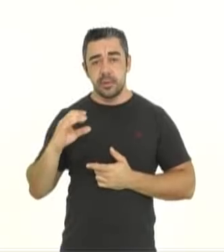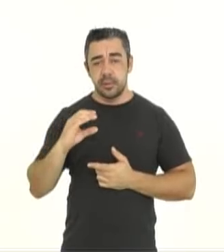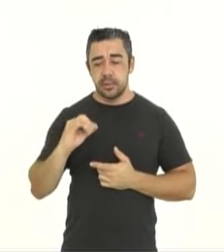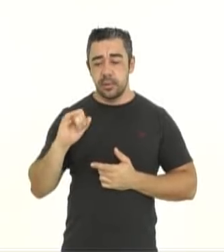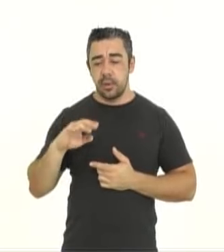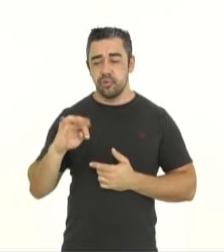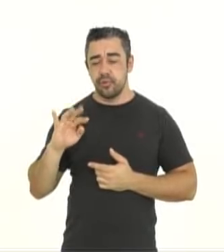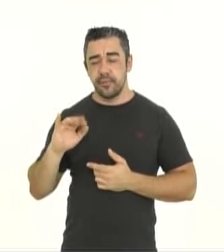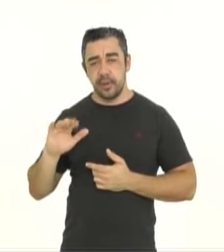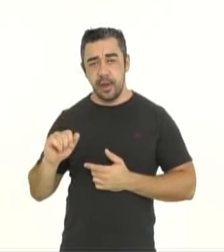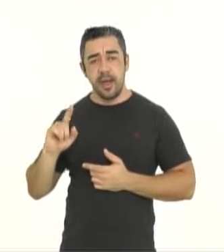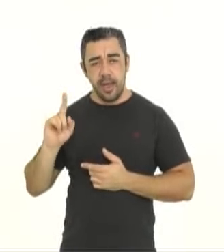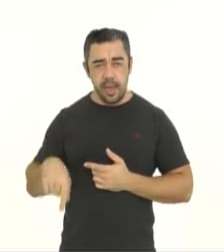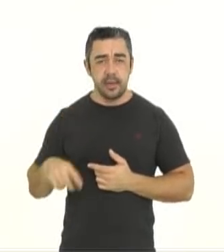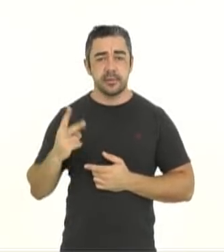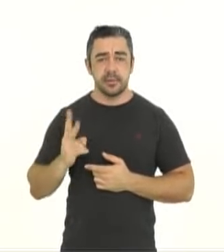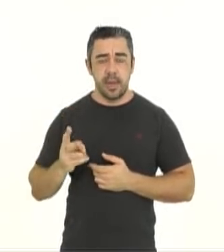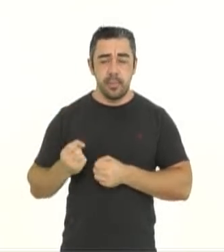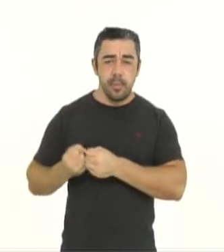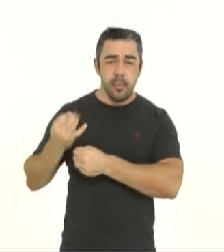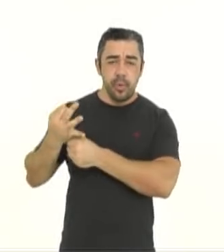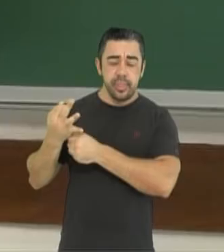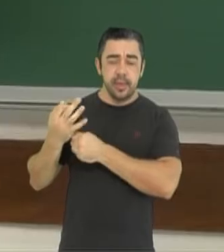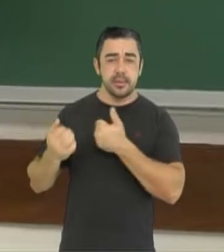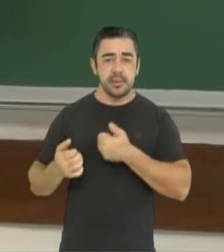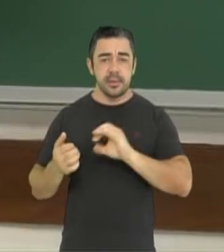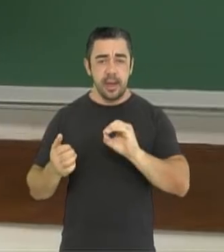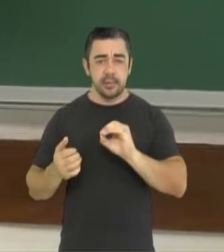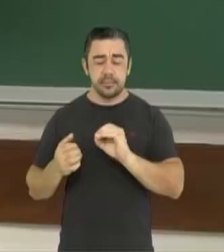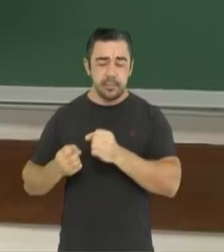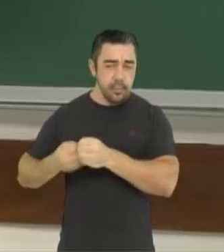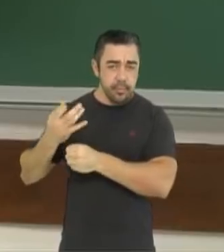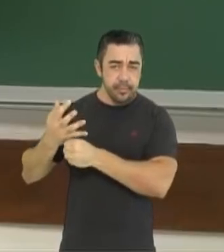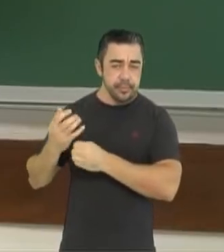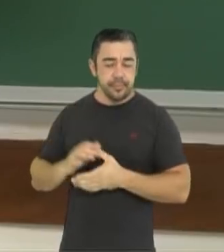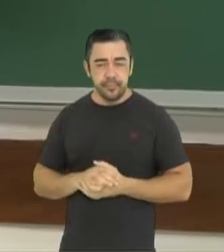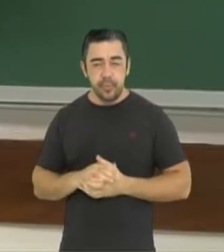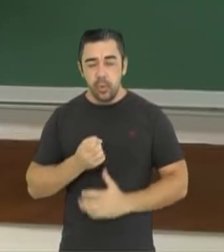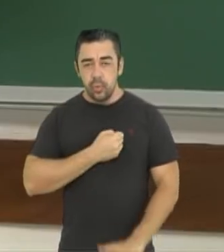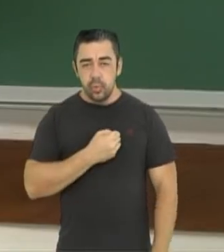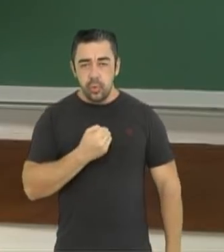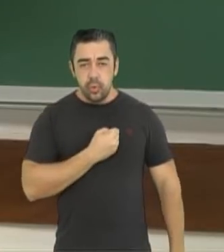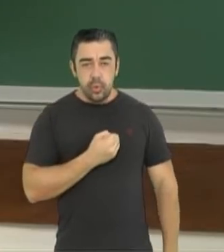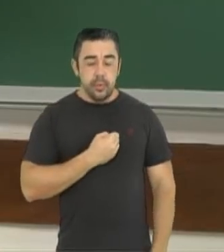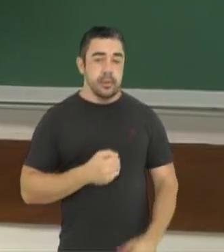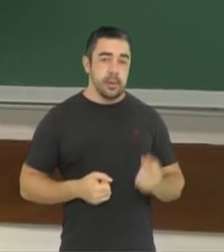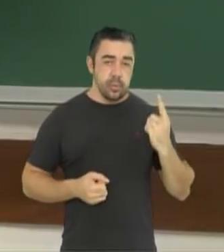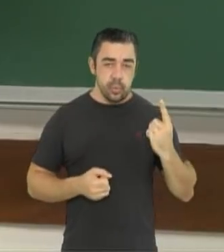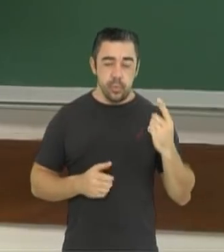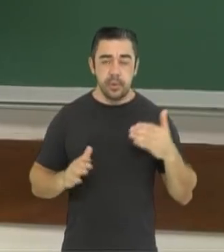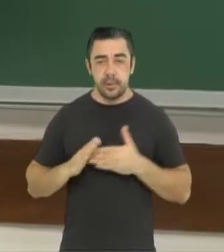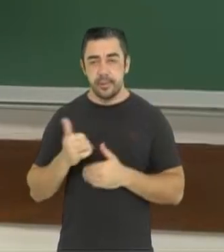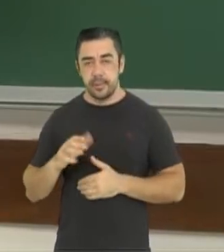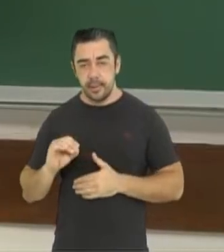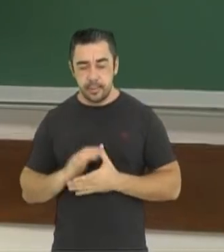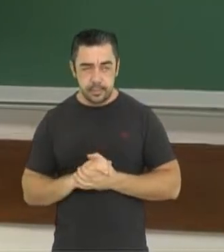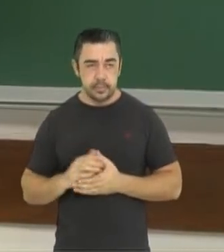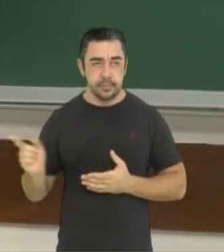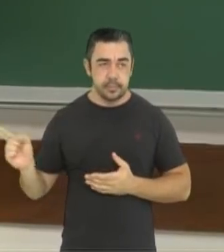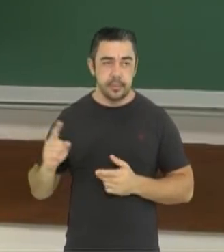em potências de 10. Então, eu tenho um número, que esse número eles têm que estar entre 1 e 10,